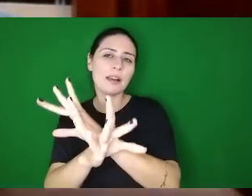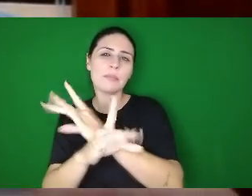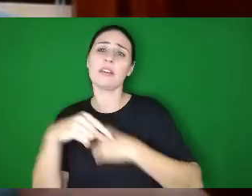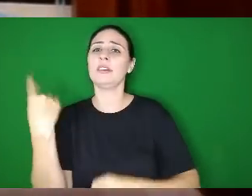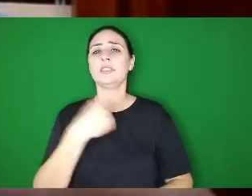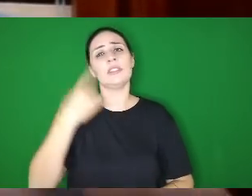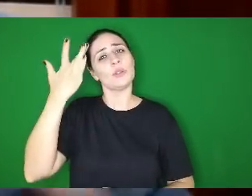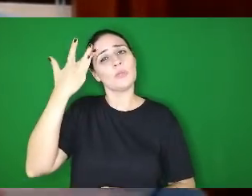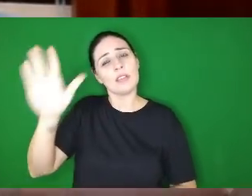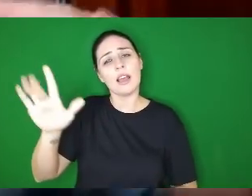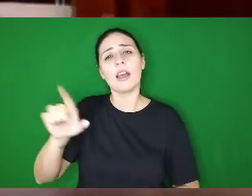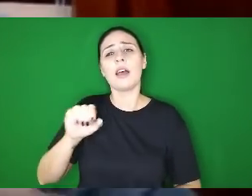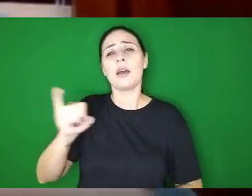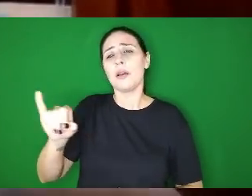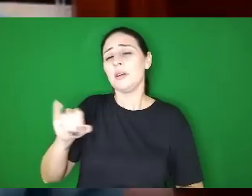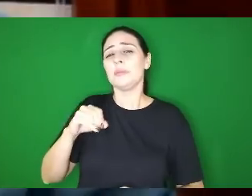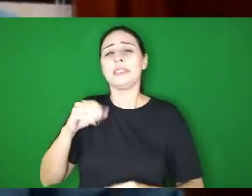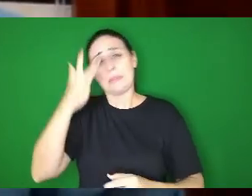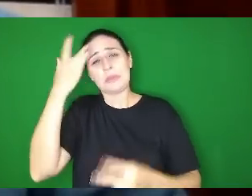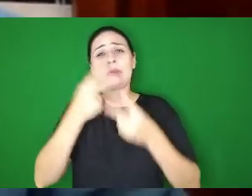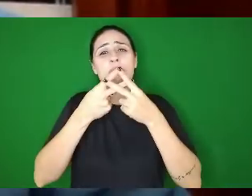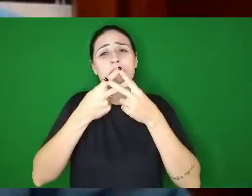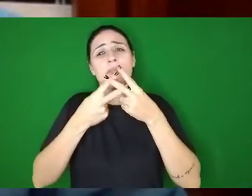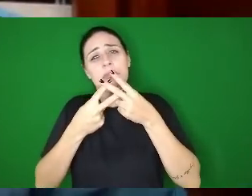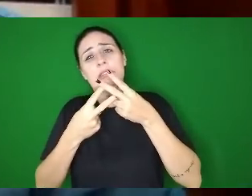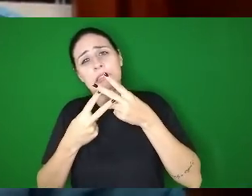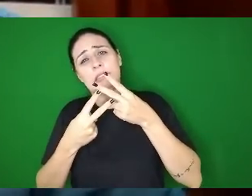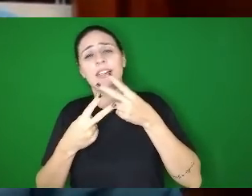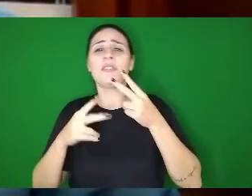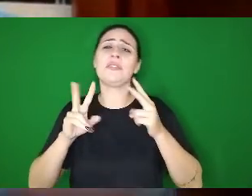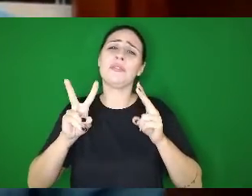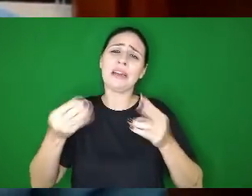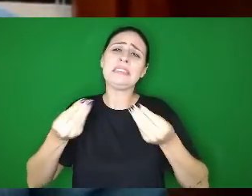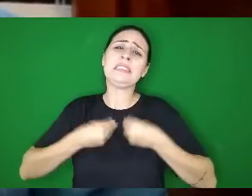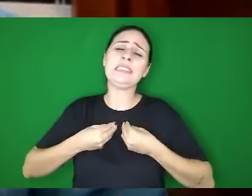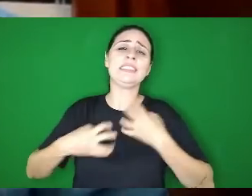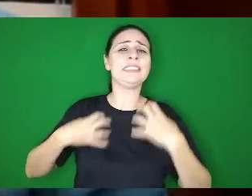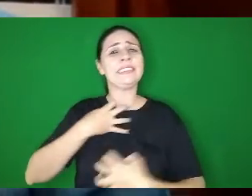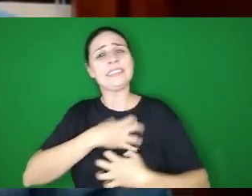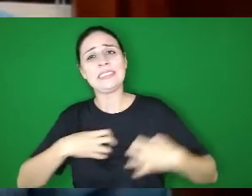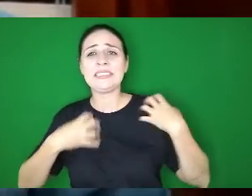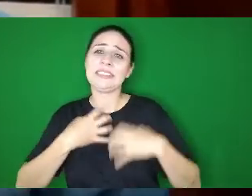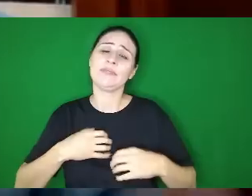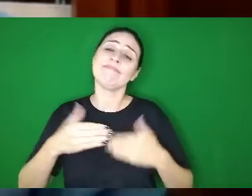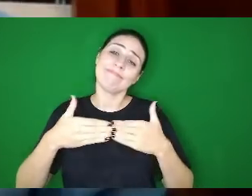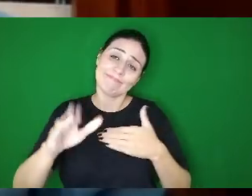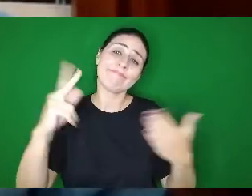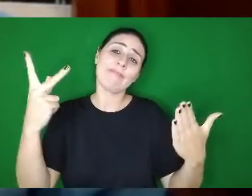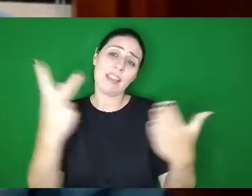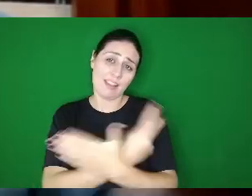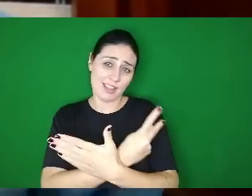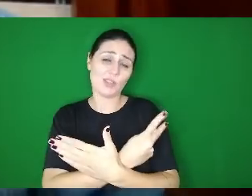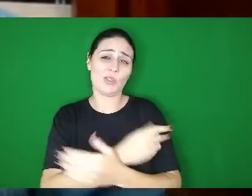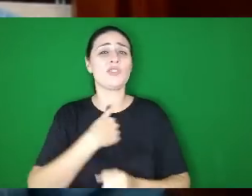a impaciência, a coisa vai levando a uma certa fadiga, né? E que faz as pessoas meterem o pé pelas mãos, né? Como a gente viu, como a